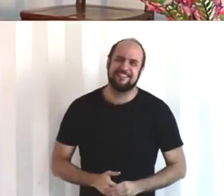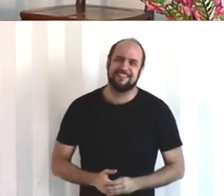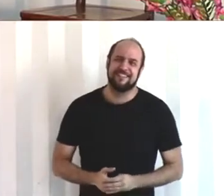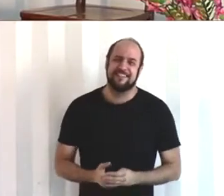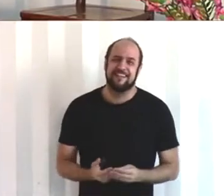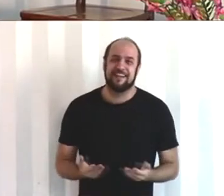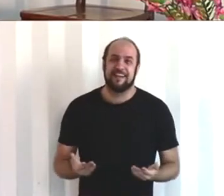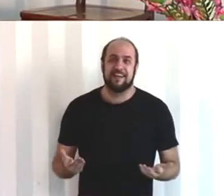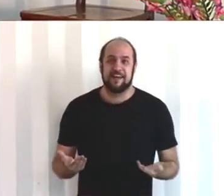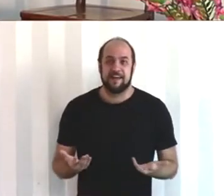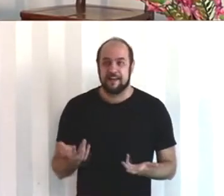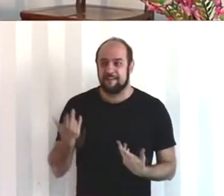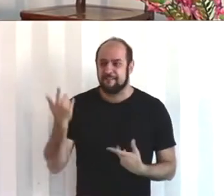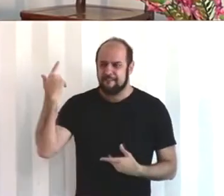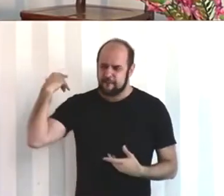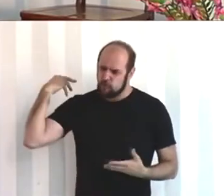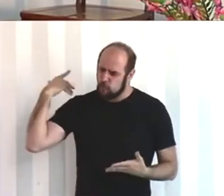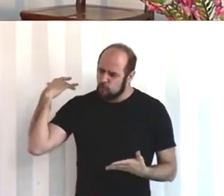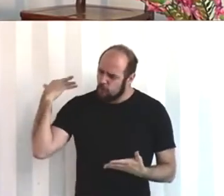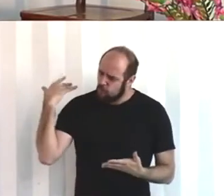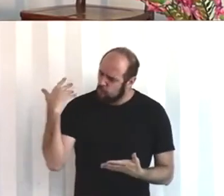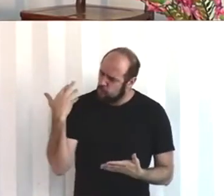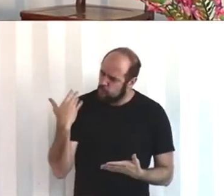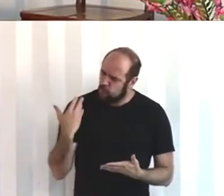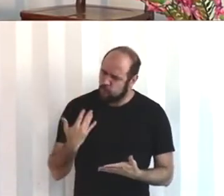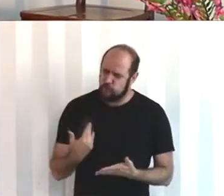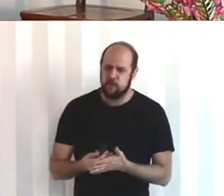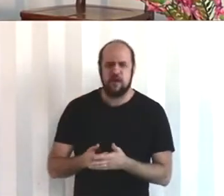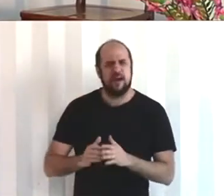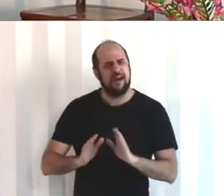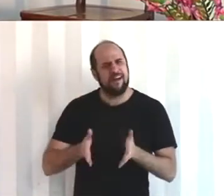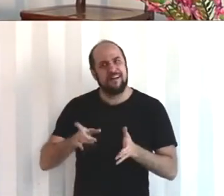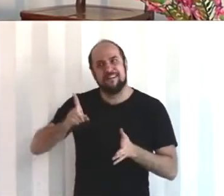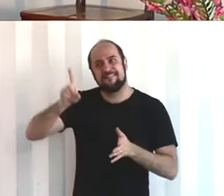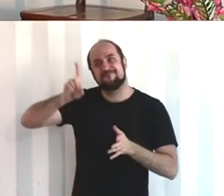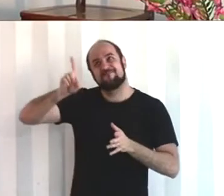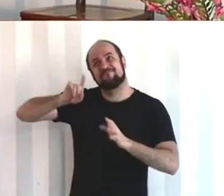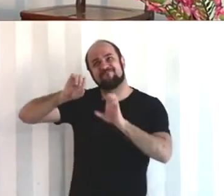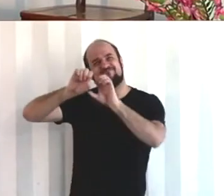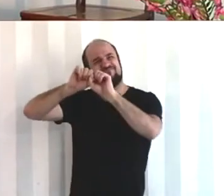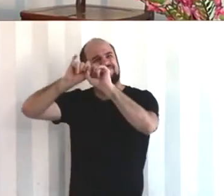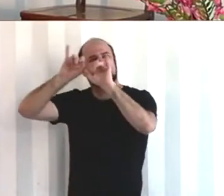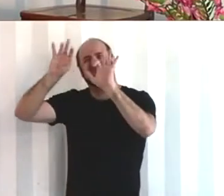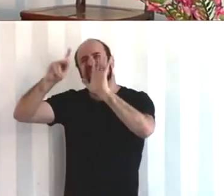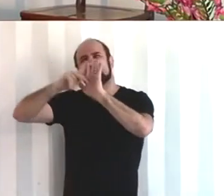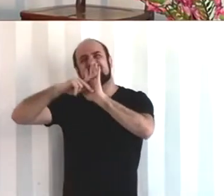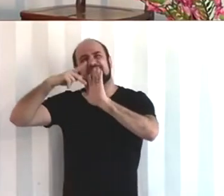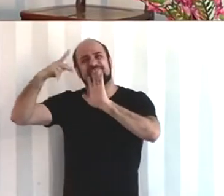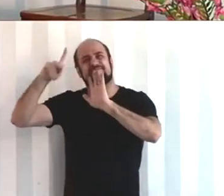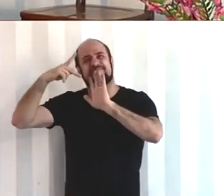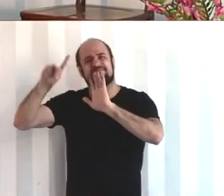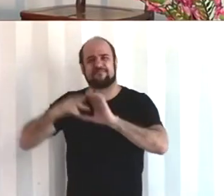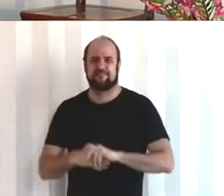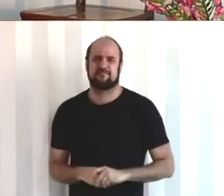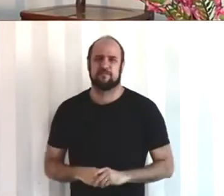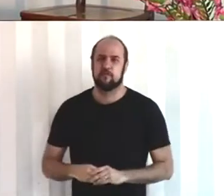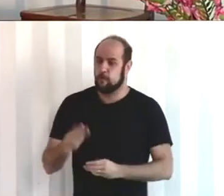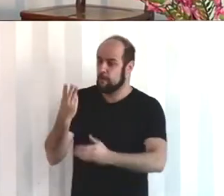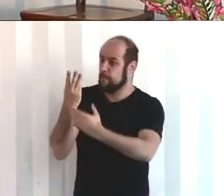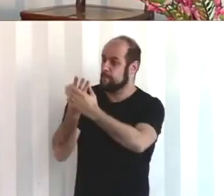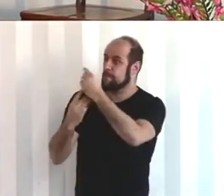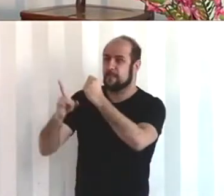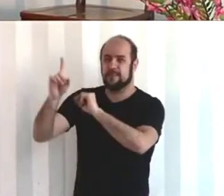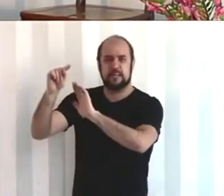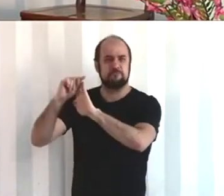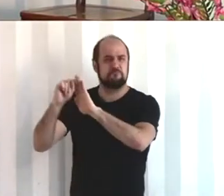estava vivendo na eternidade na sua excelsa glória. E aprove ao conselho da Trindade estabelecer os seus